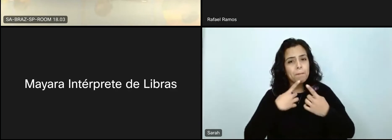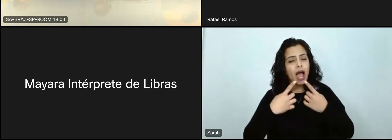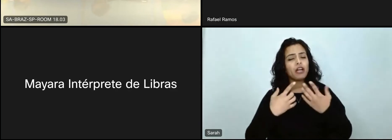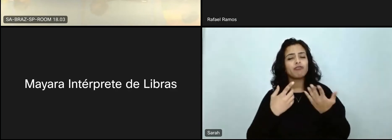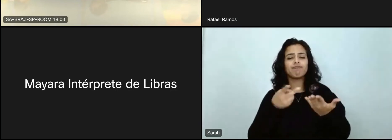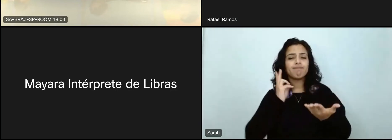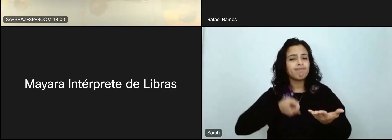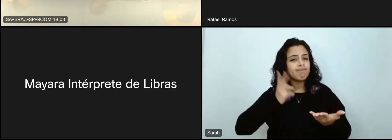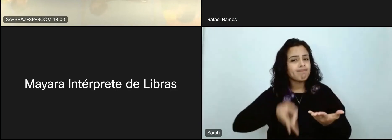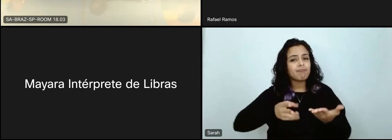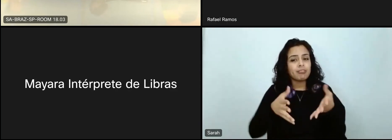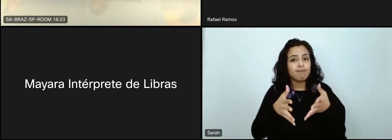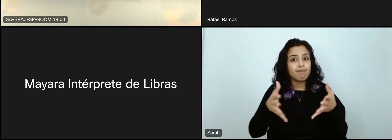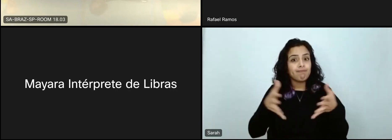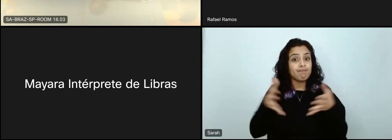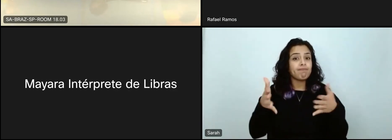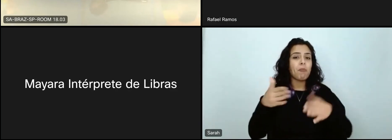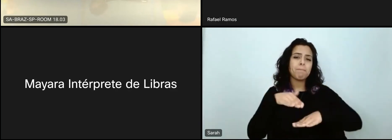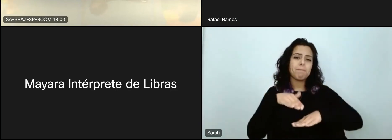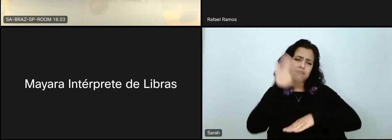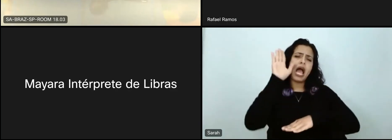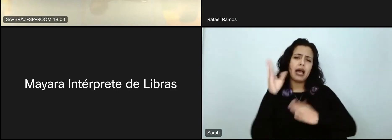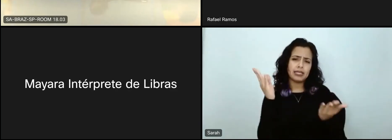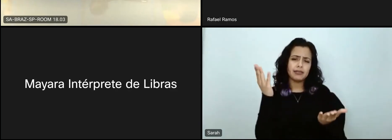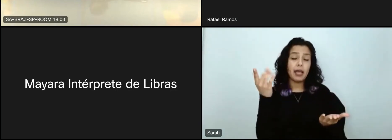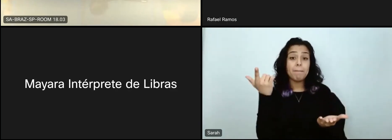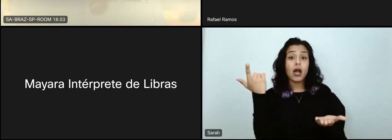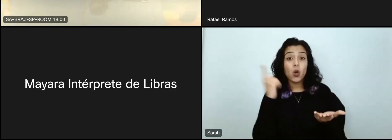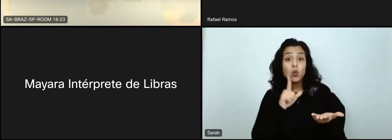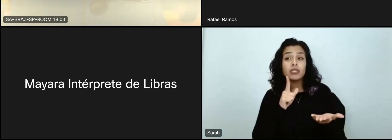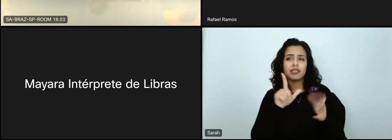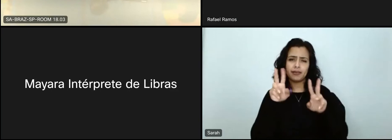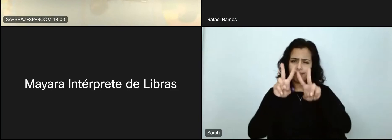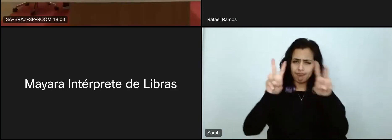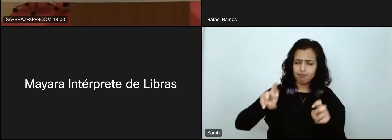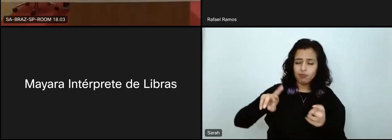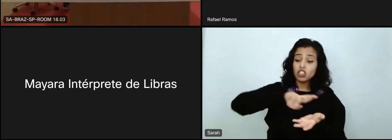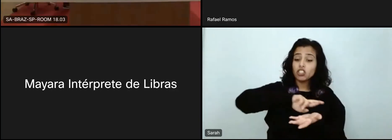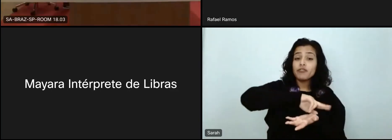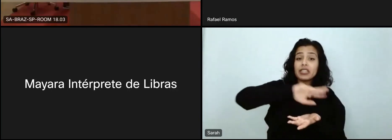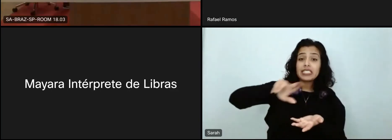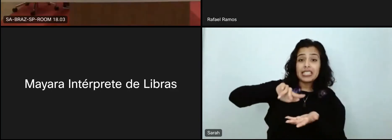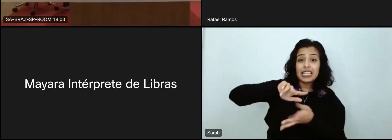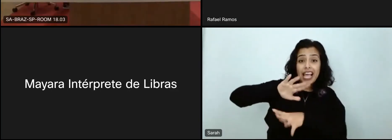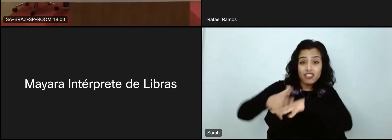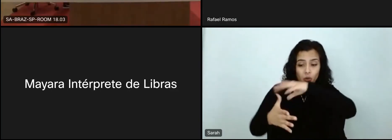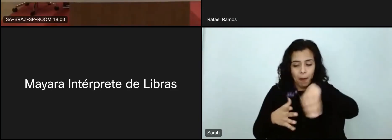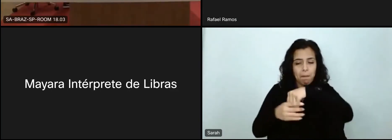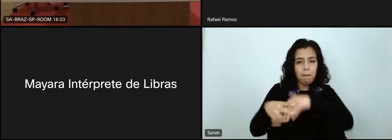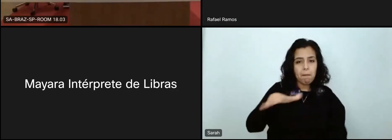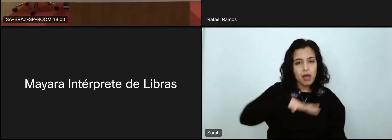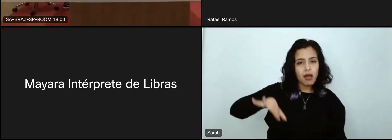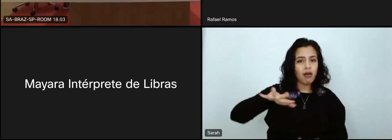diálogo, como para esse tipo de questão de diversidade dentro do ambiente de trabalho, né? Mostrar que essas